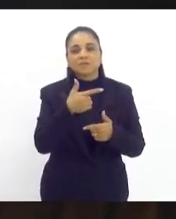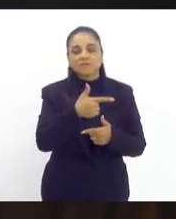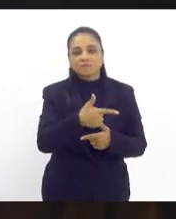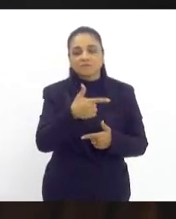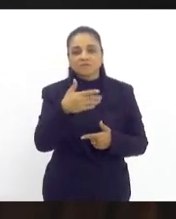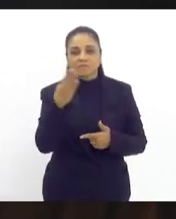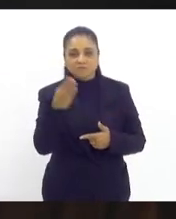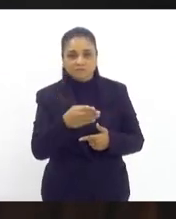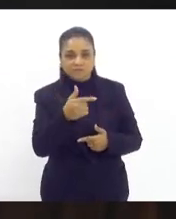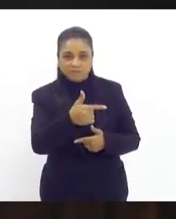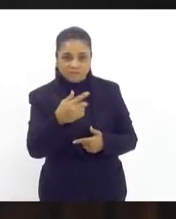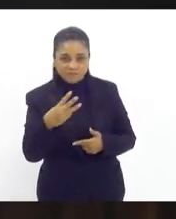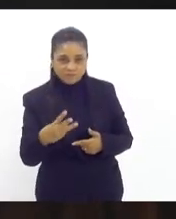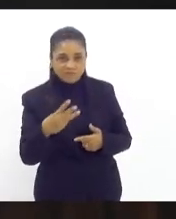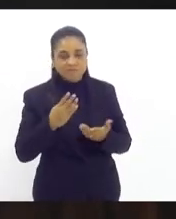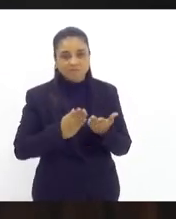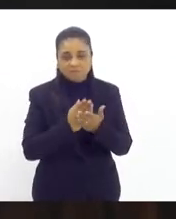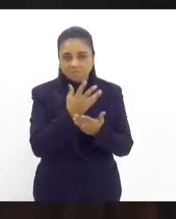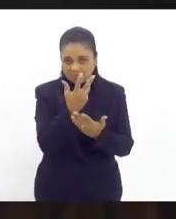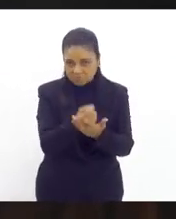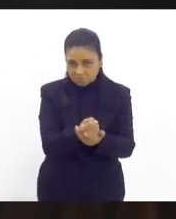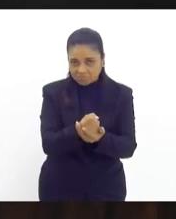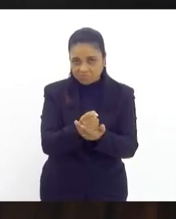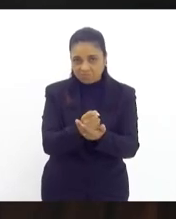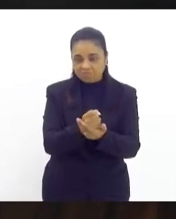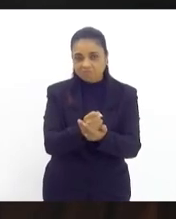aqueles que a própria permanece Como estão aprovado